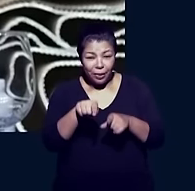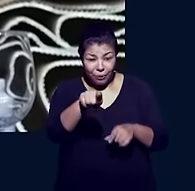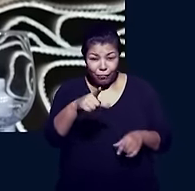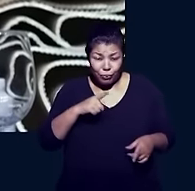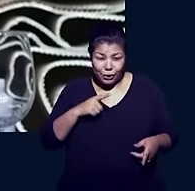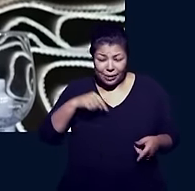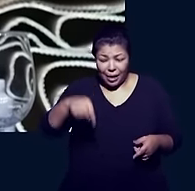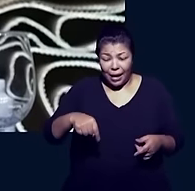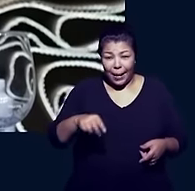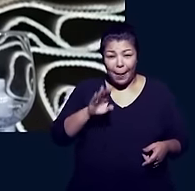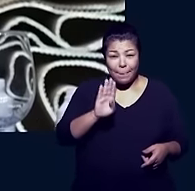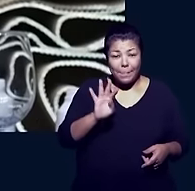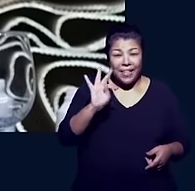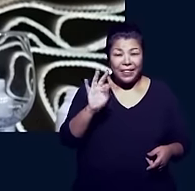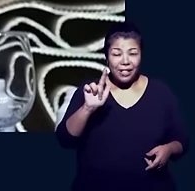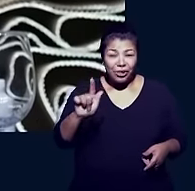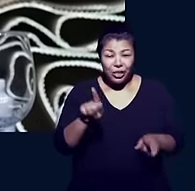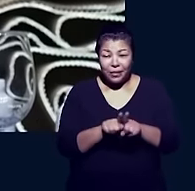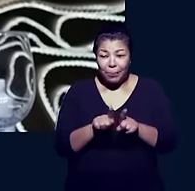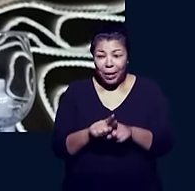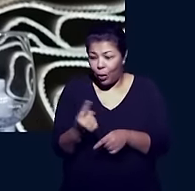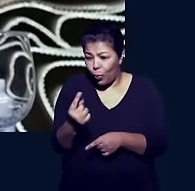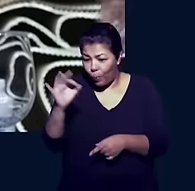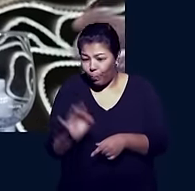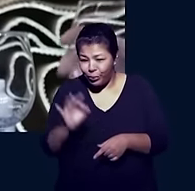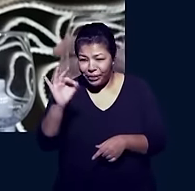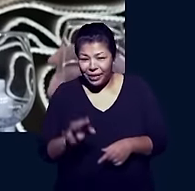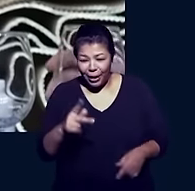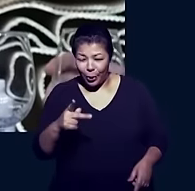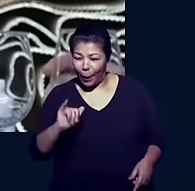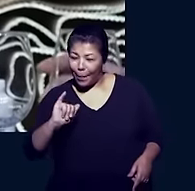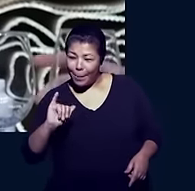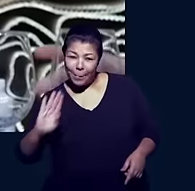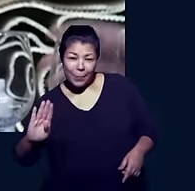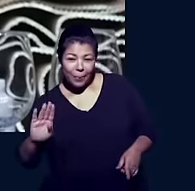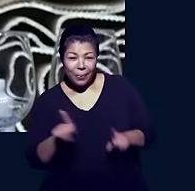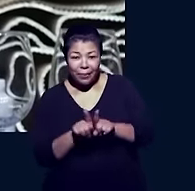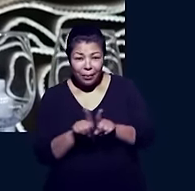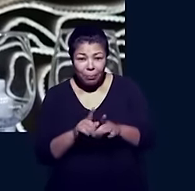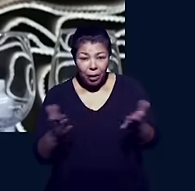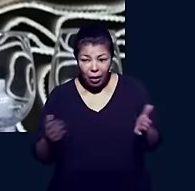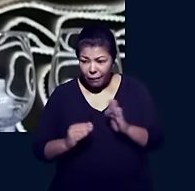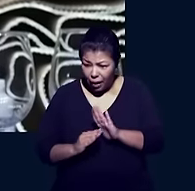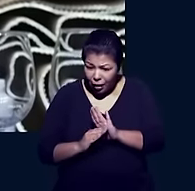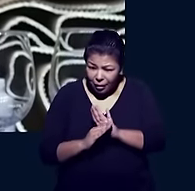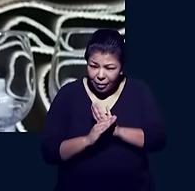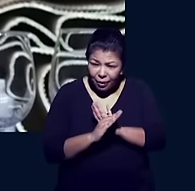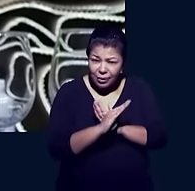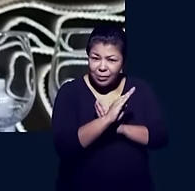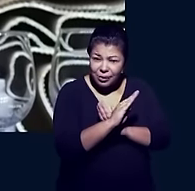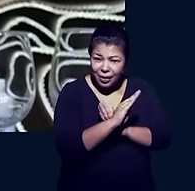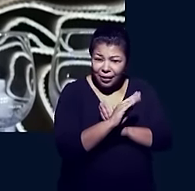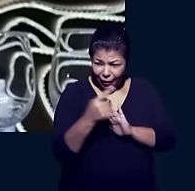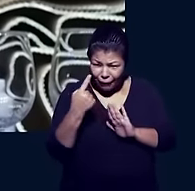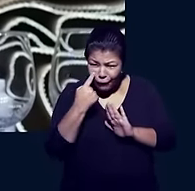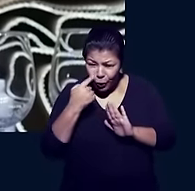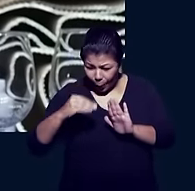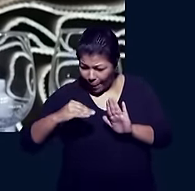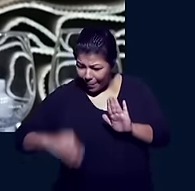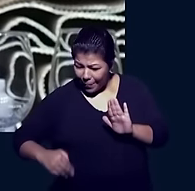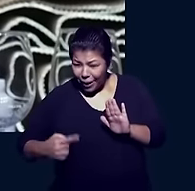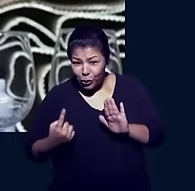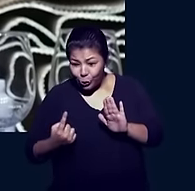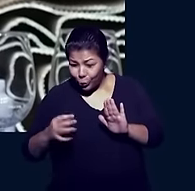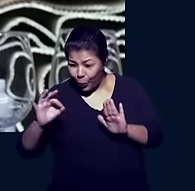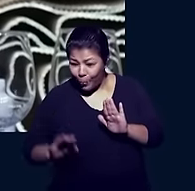BTG mas sei lá 1% do PIB uma economia de baixa poupança que vai crescer e vai ter 1% de PIB esse ano vai ser menos de 2% do PIB